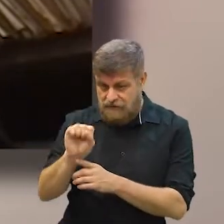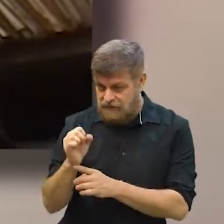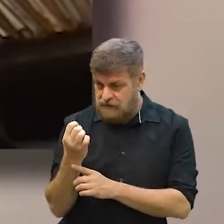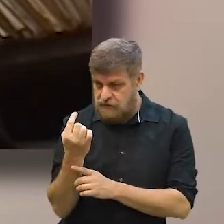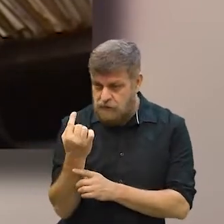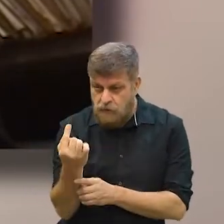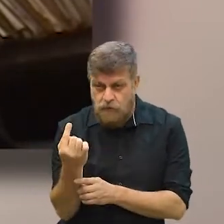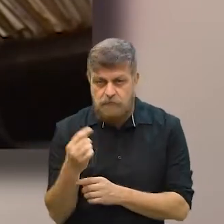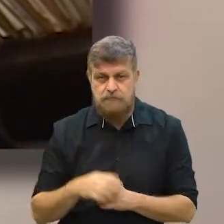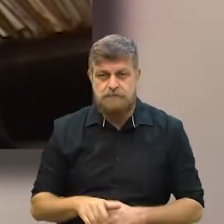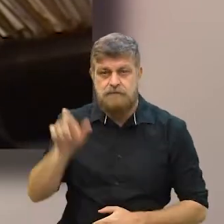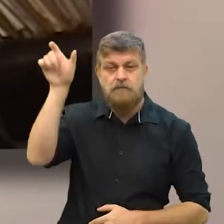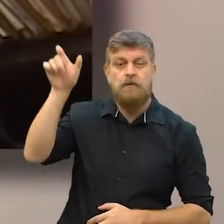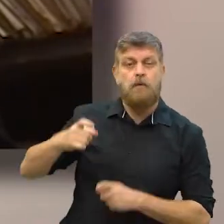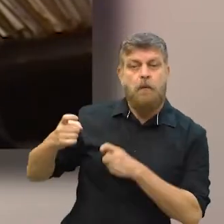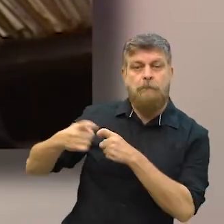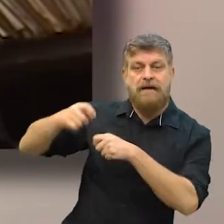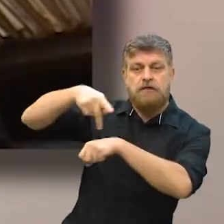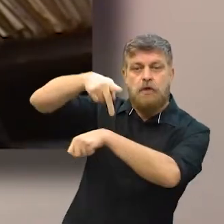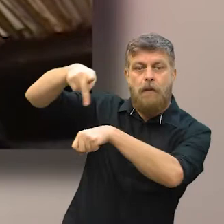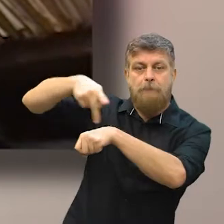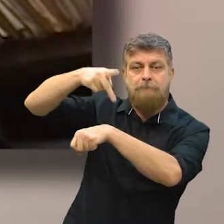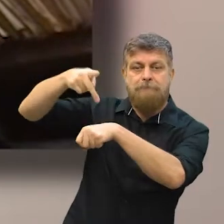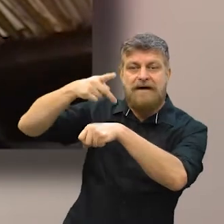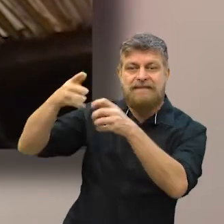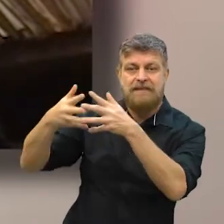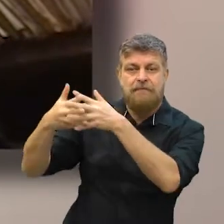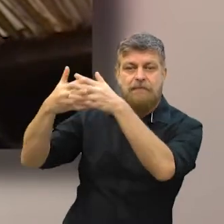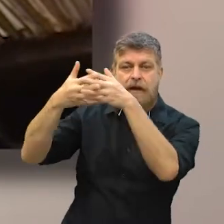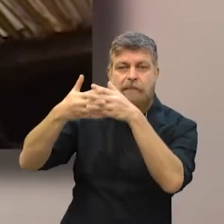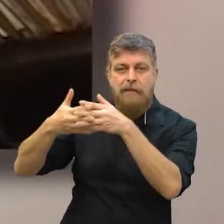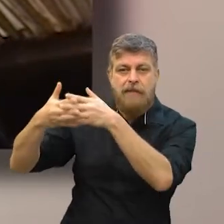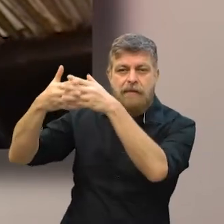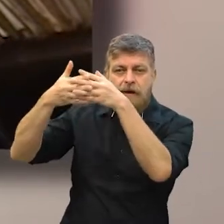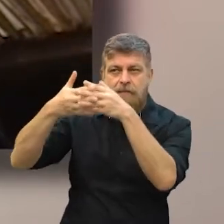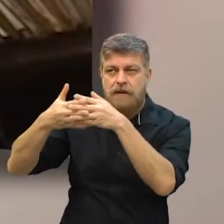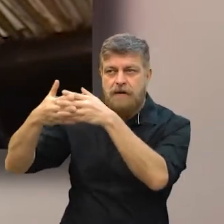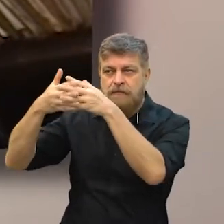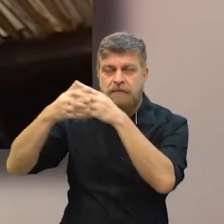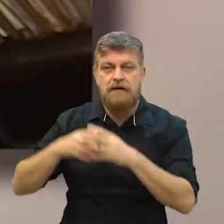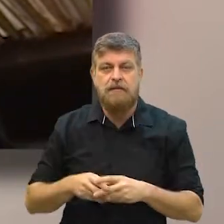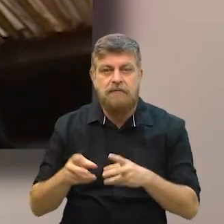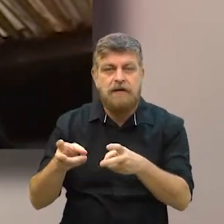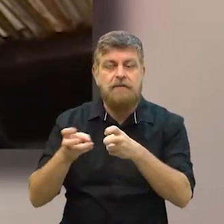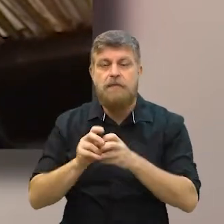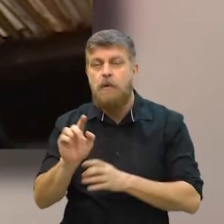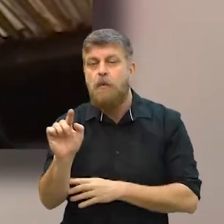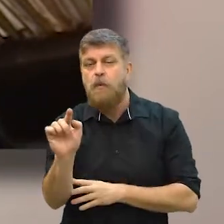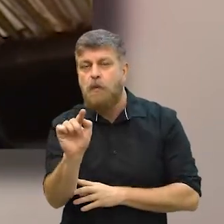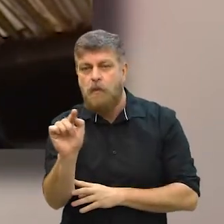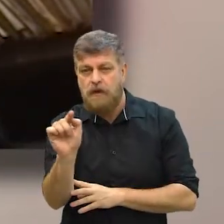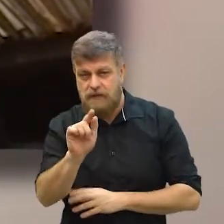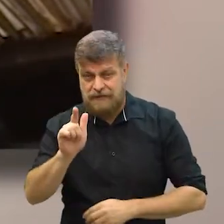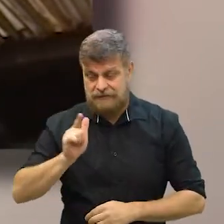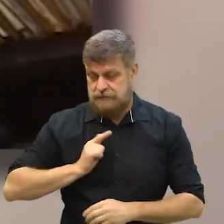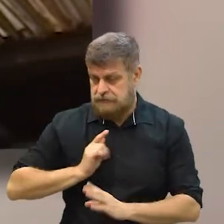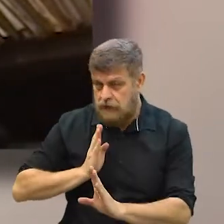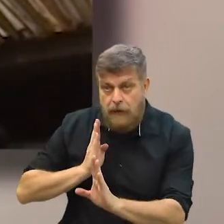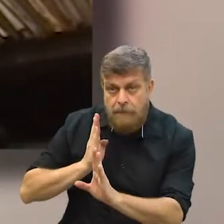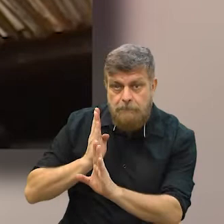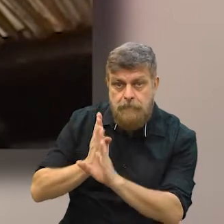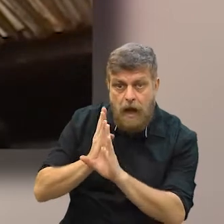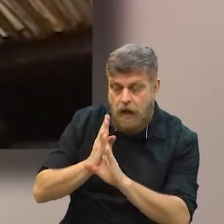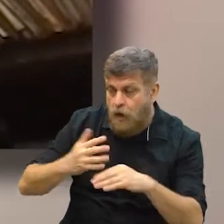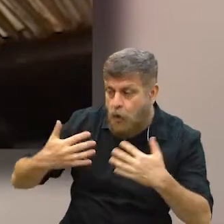1981, um médico na Califórnia viu que se deparou